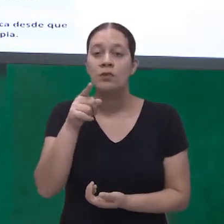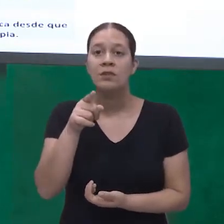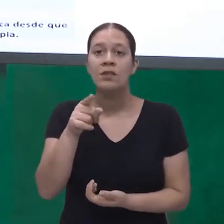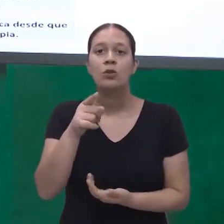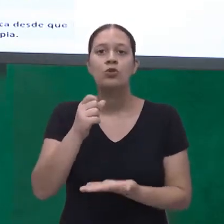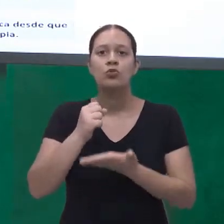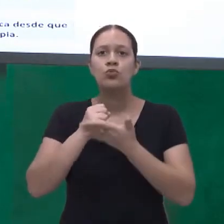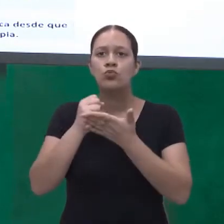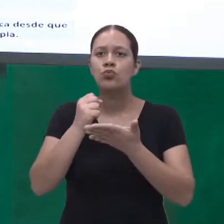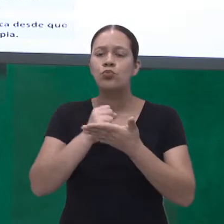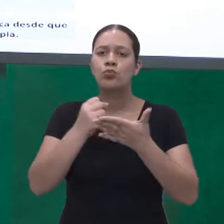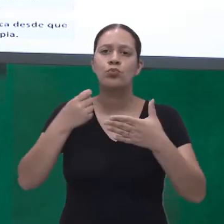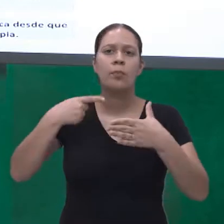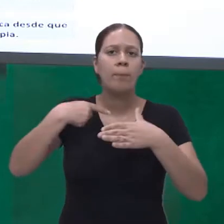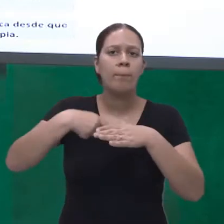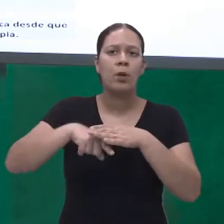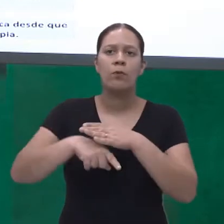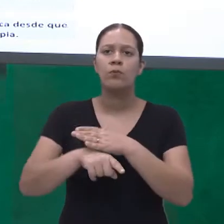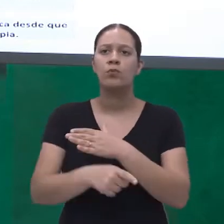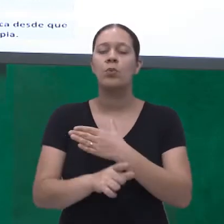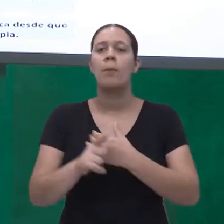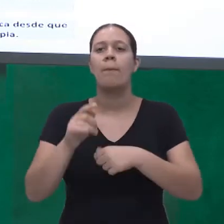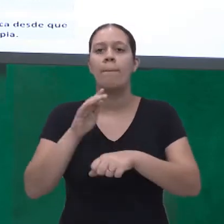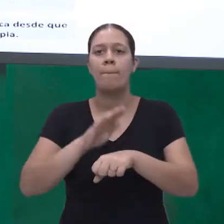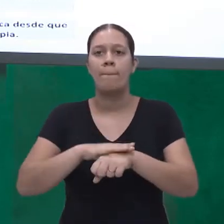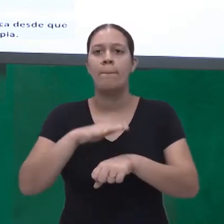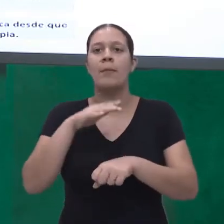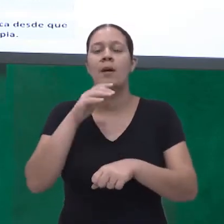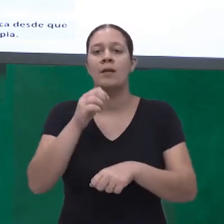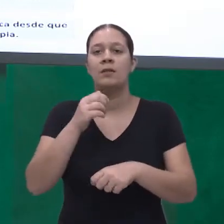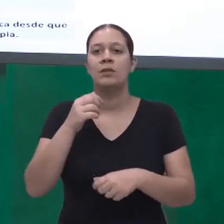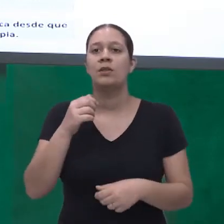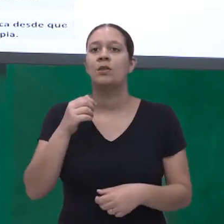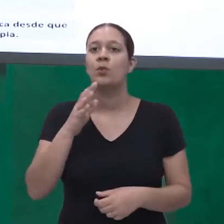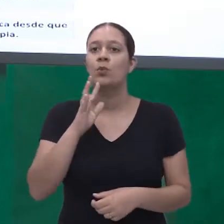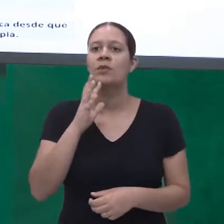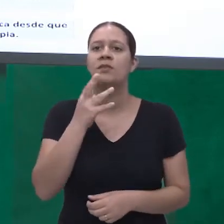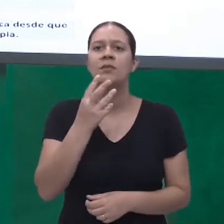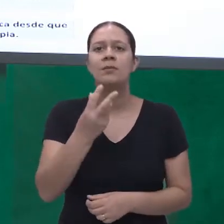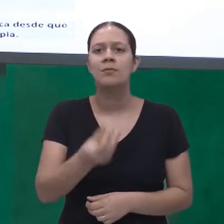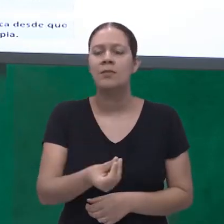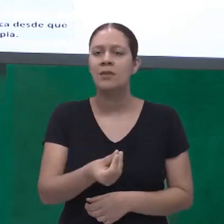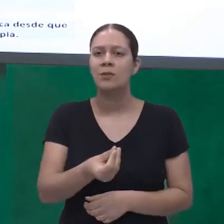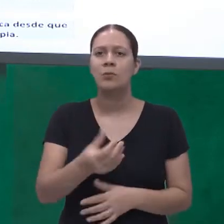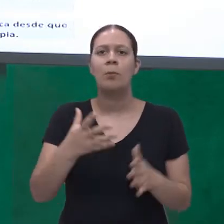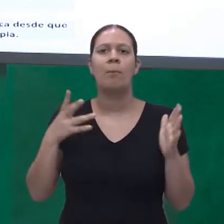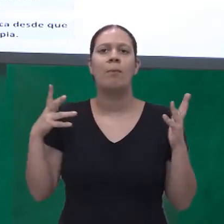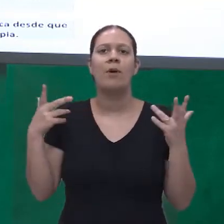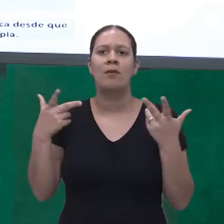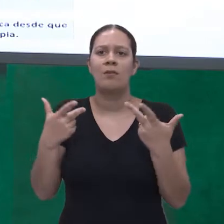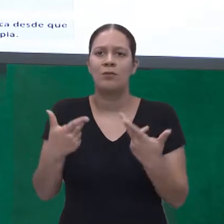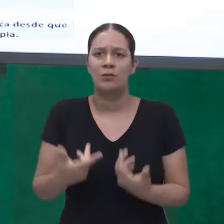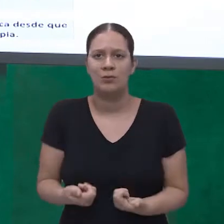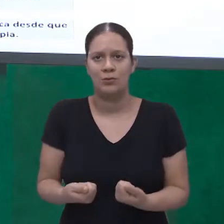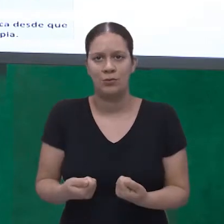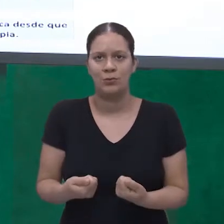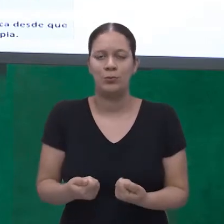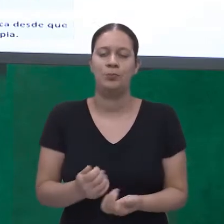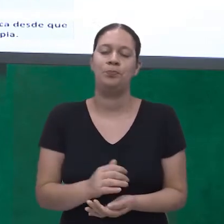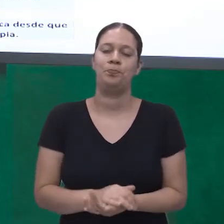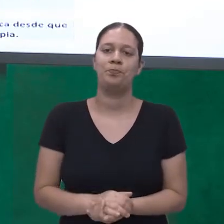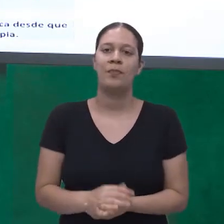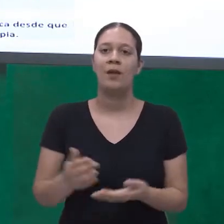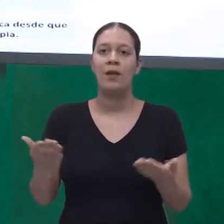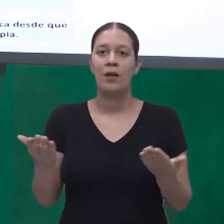também aprofunde mais sobre esse conhecimento tão fantástico que é termoquímica. E aí nós